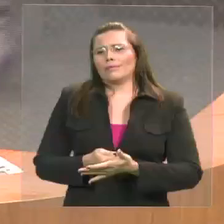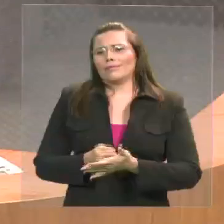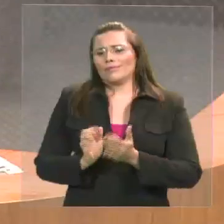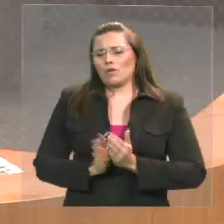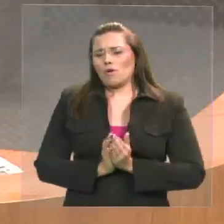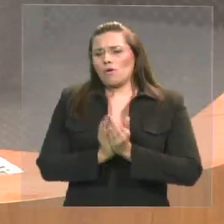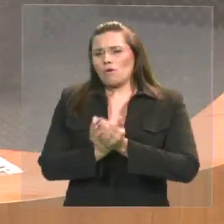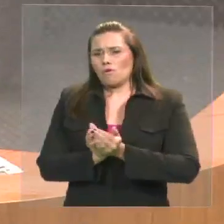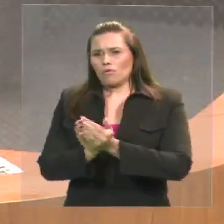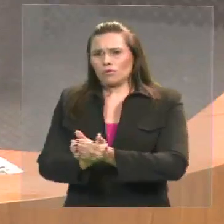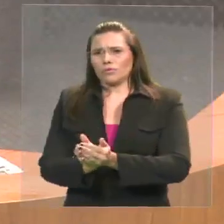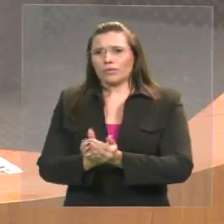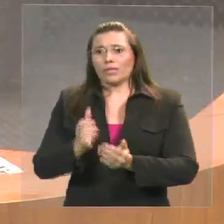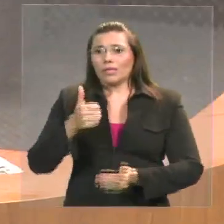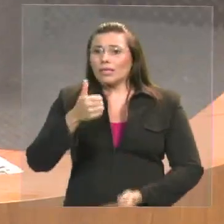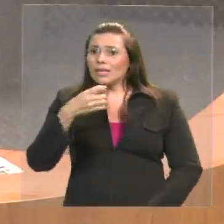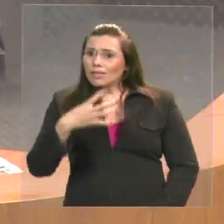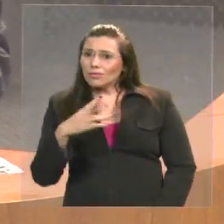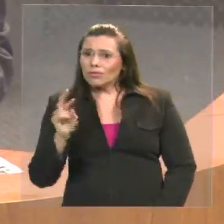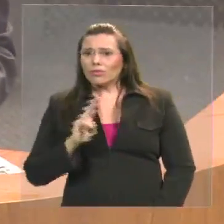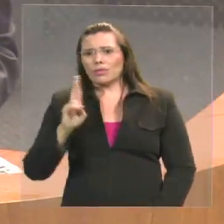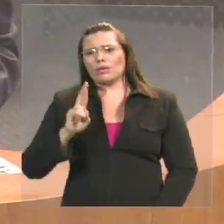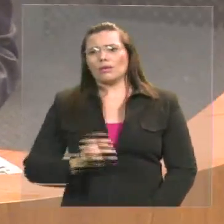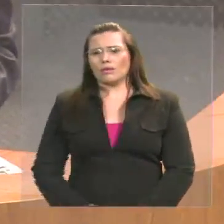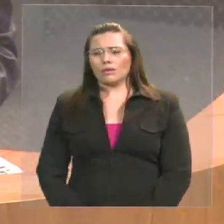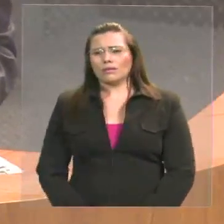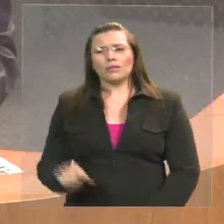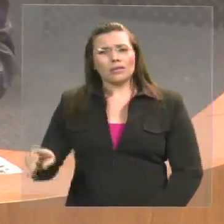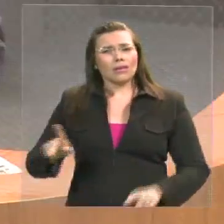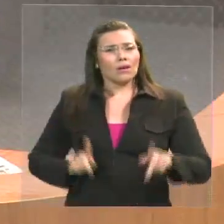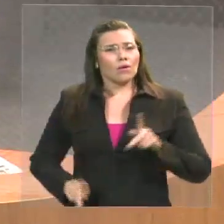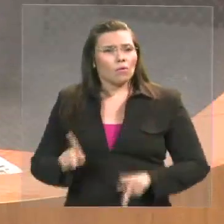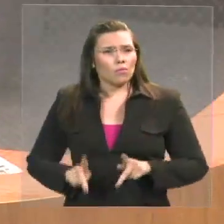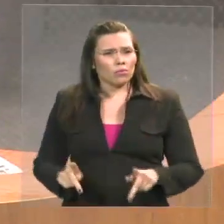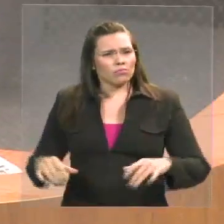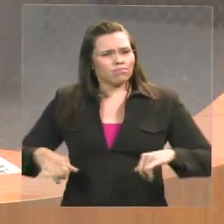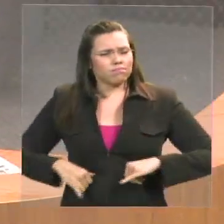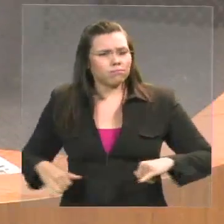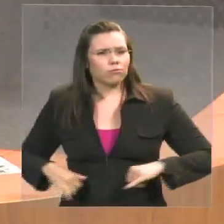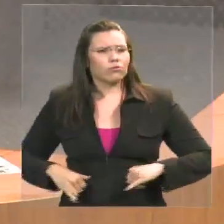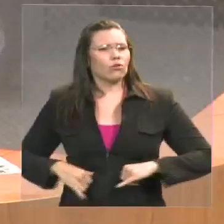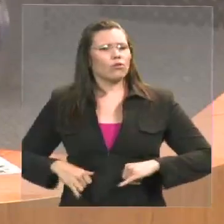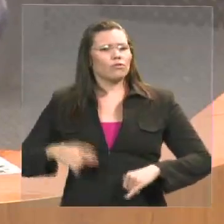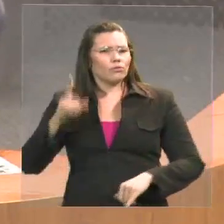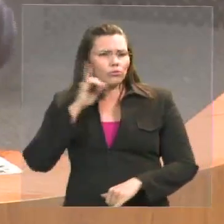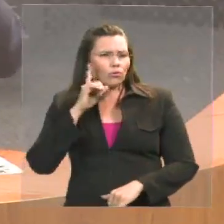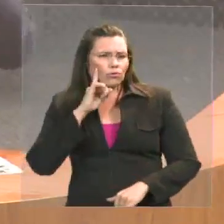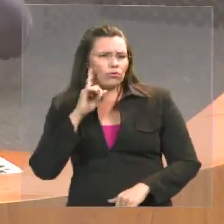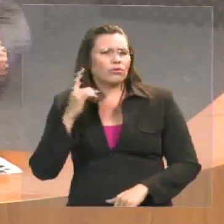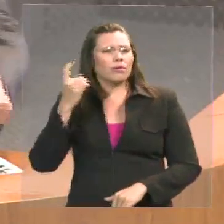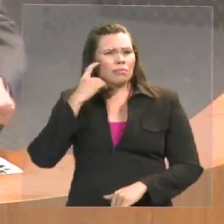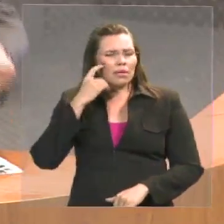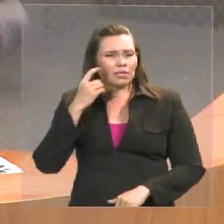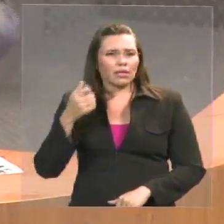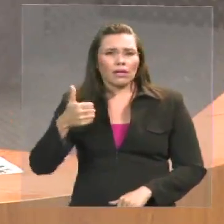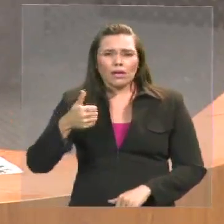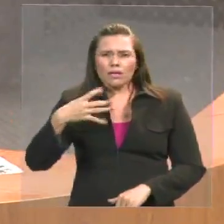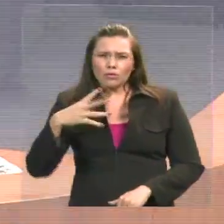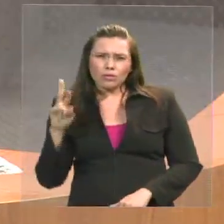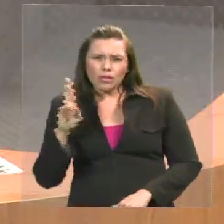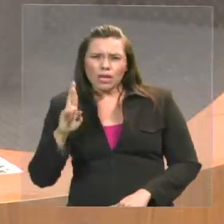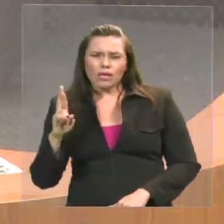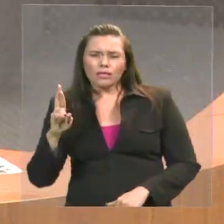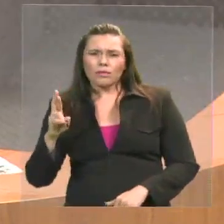do município. A população já sofreu demais, e eu repassei isso ao governador, a minha impressão naquele